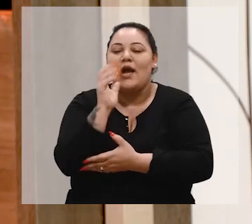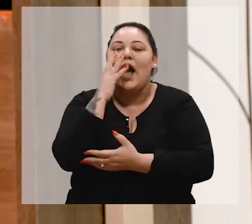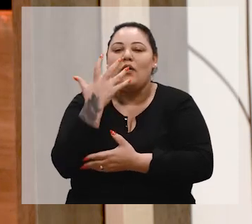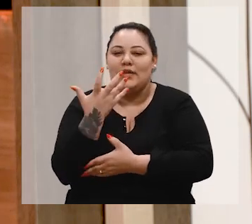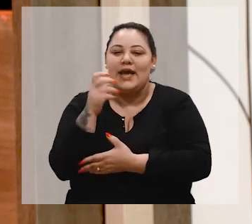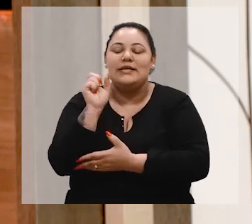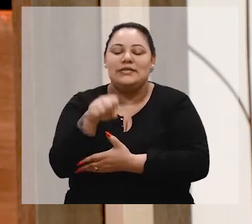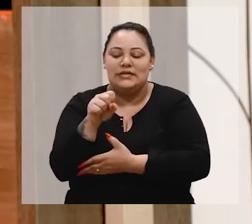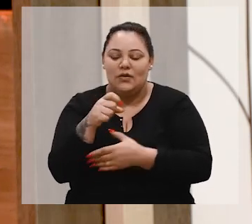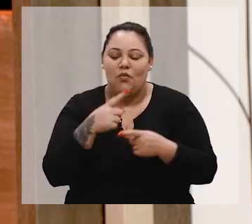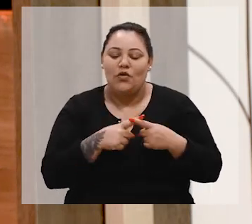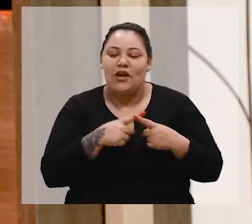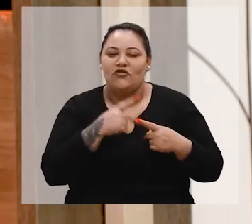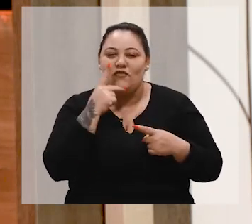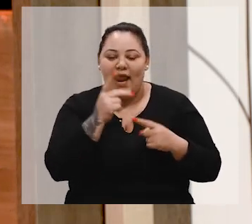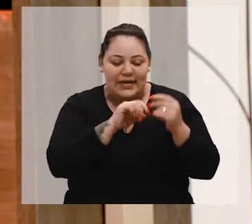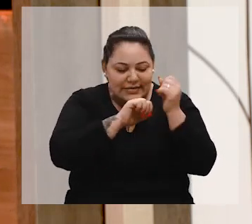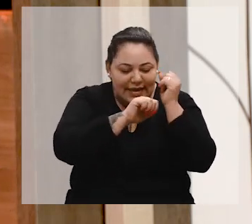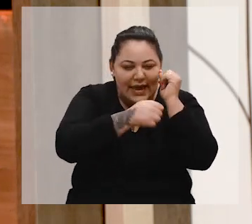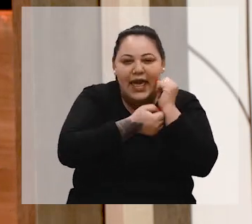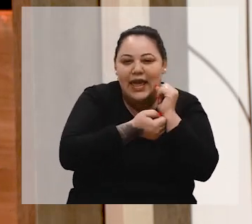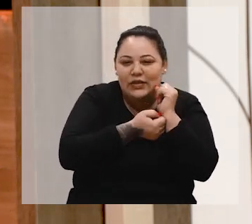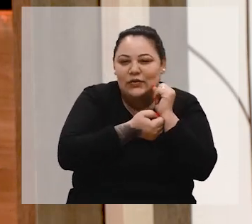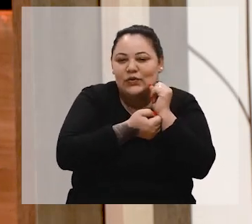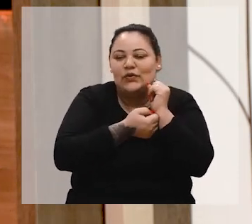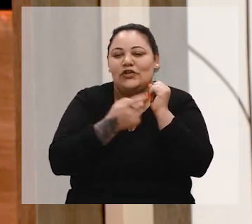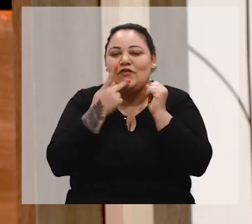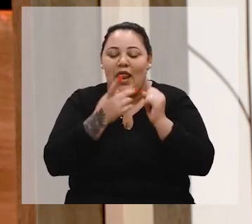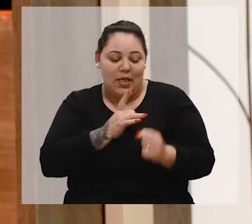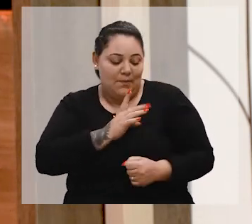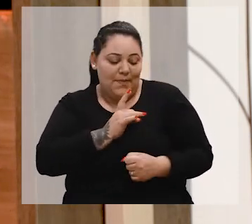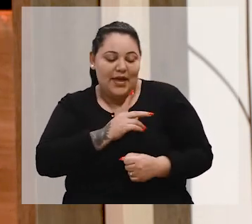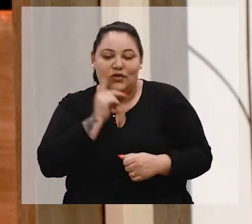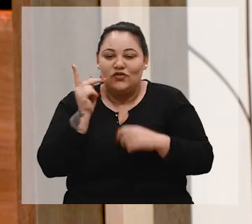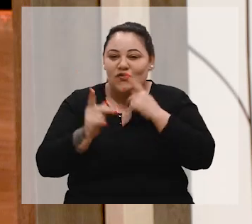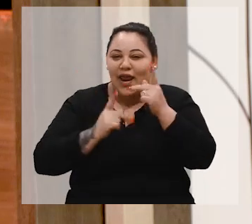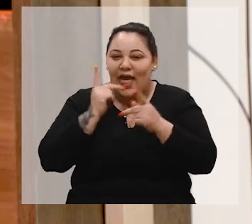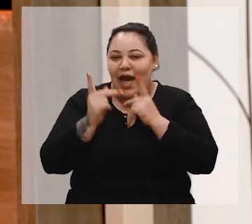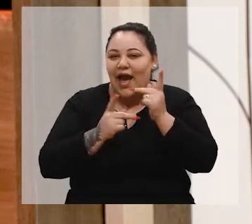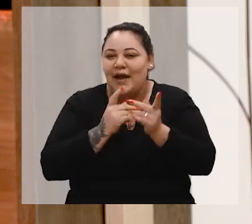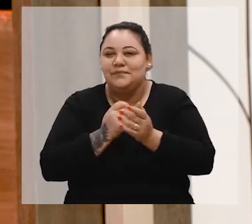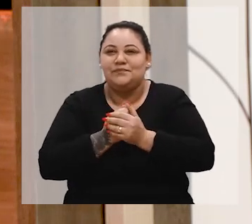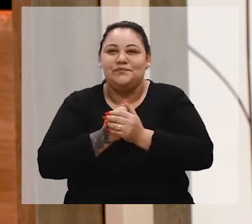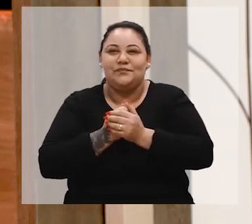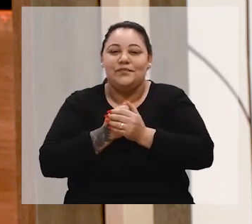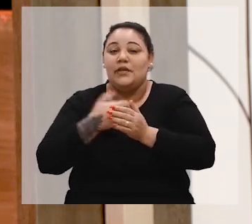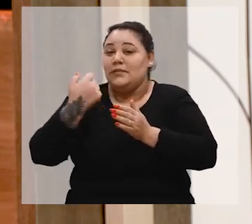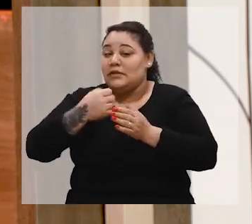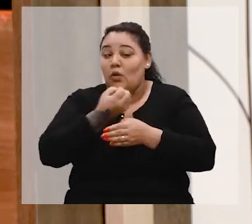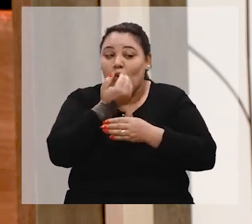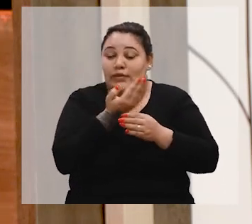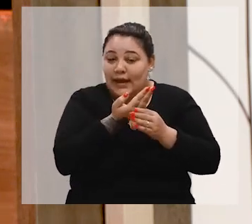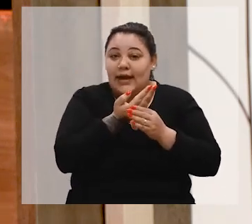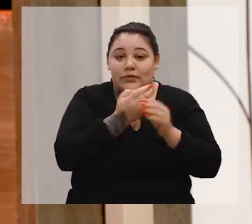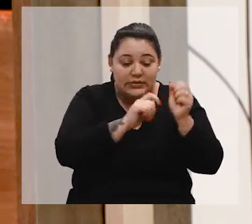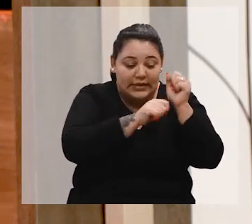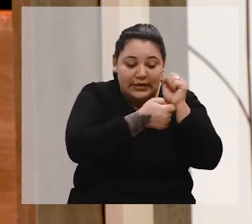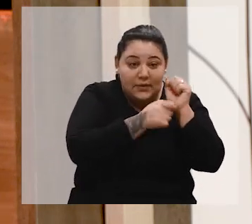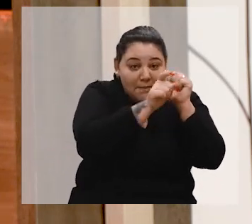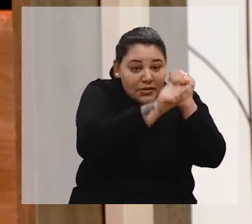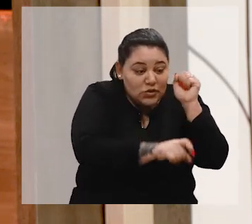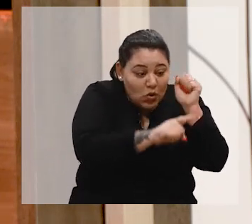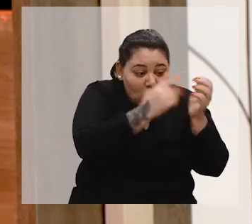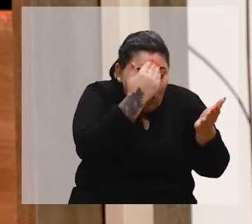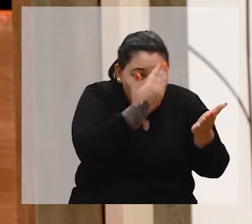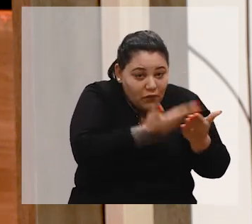está acontecendo, porque ali a gente fala sobre segredo, a gente fala sobre o medo de falar, que tem que falar para alguém de